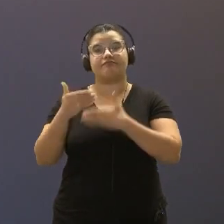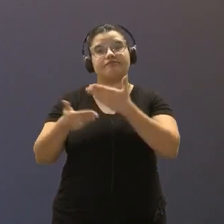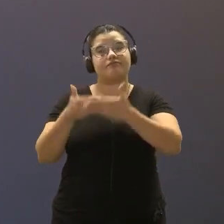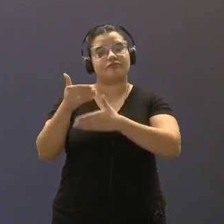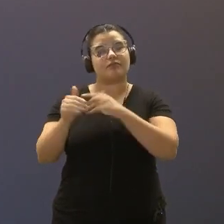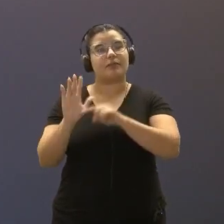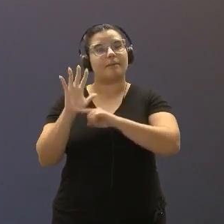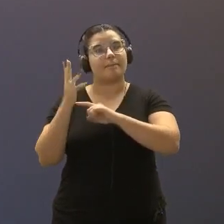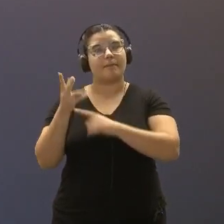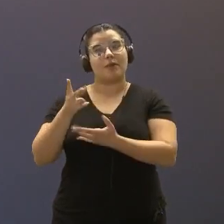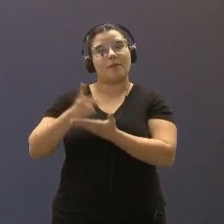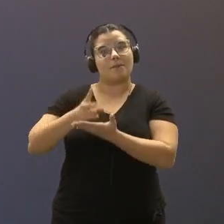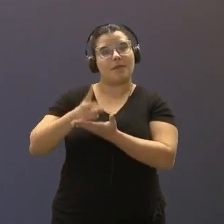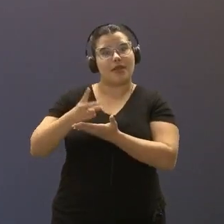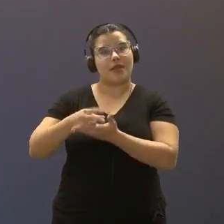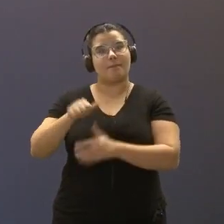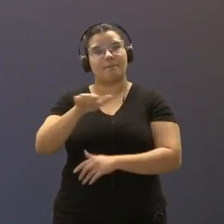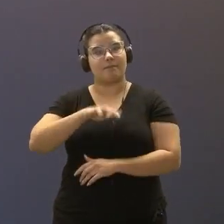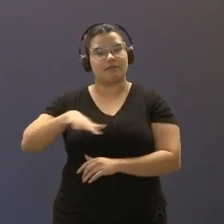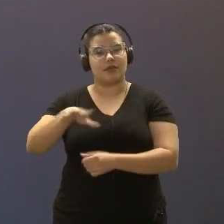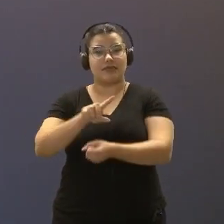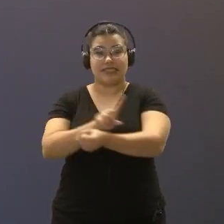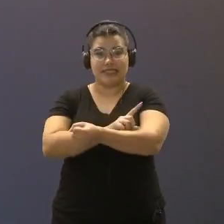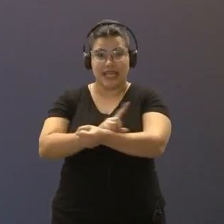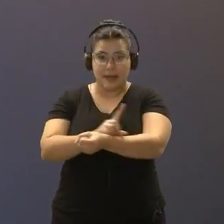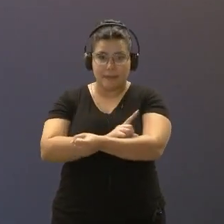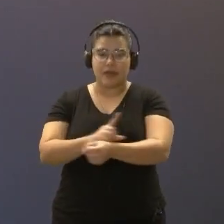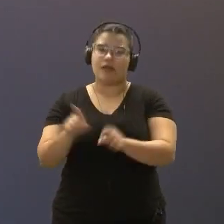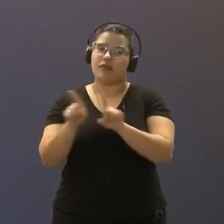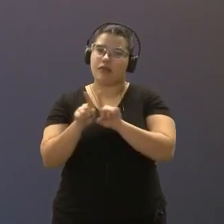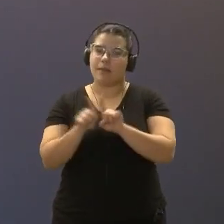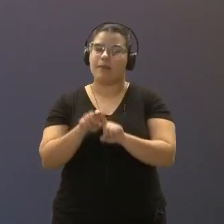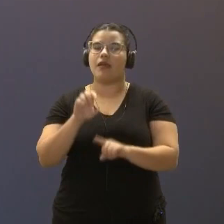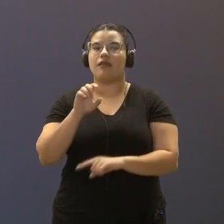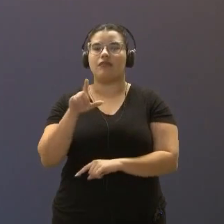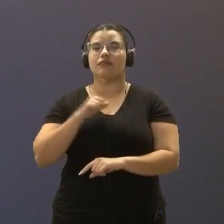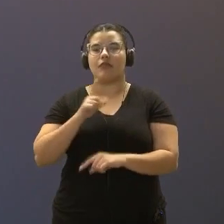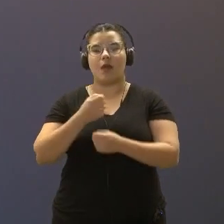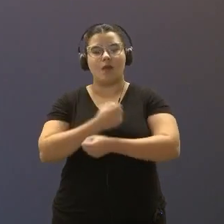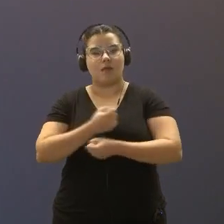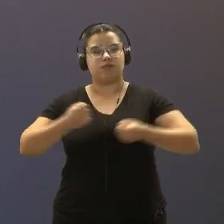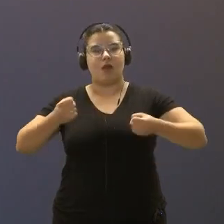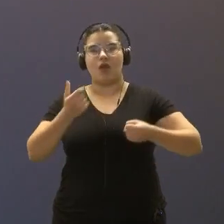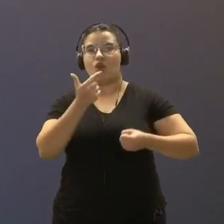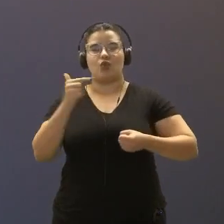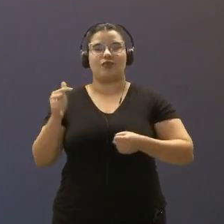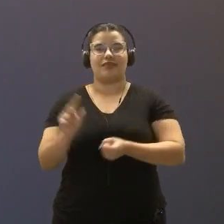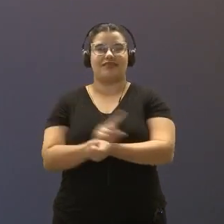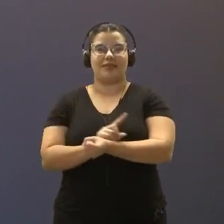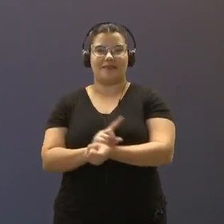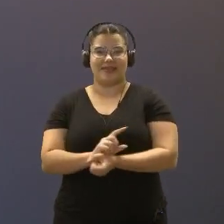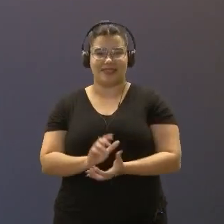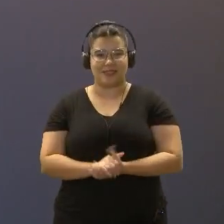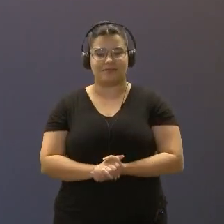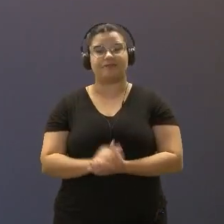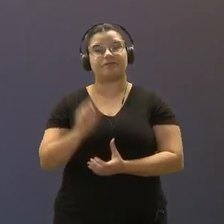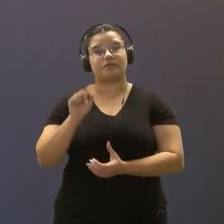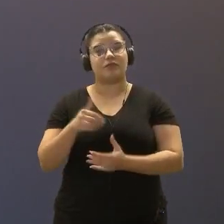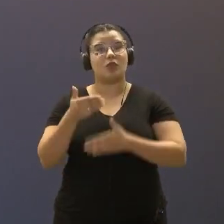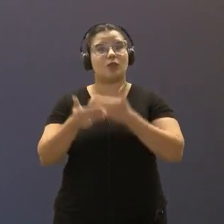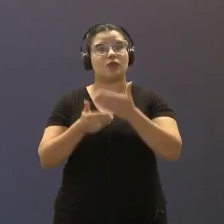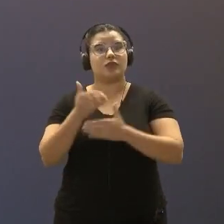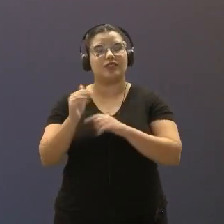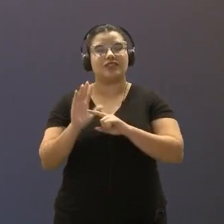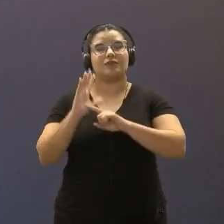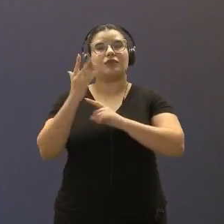da mesma maneira em pacientes com diabetes e em pacientes com obesidade sem diabetes. Então é um processo que